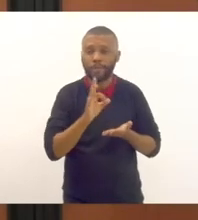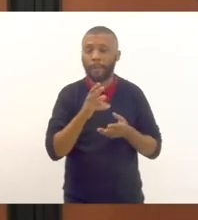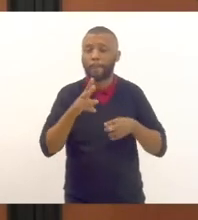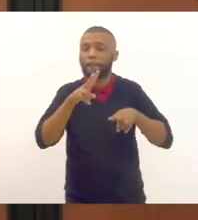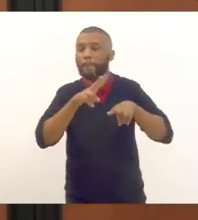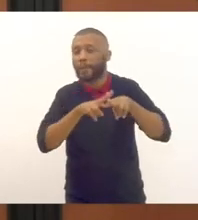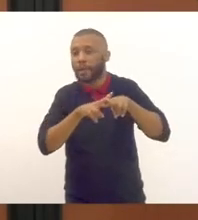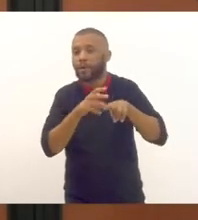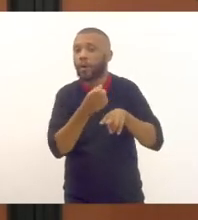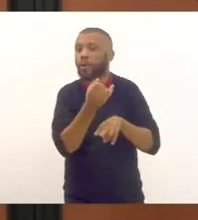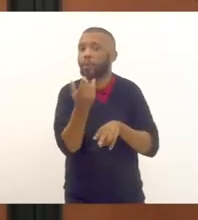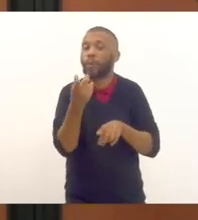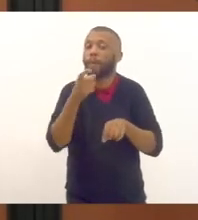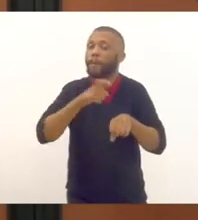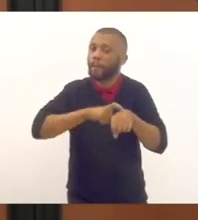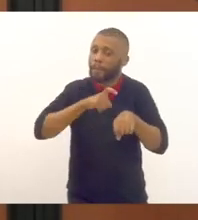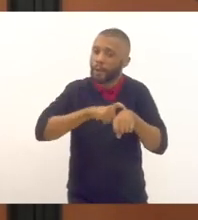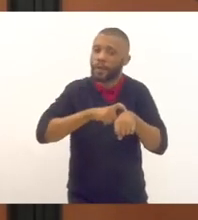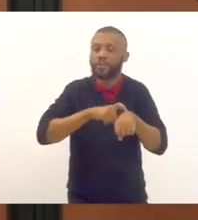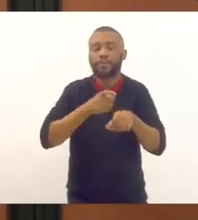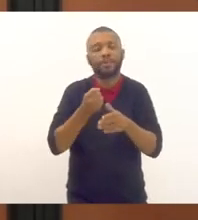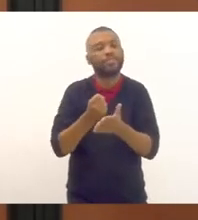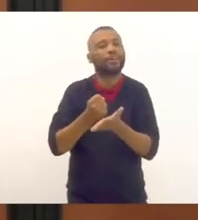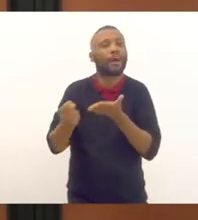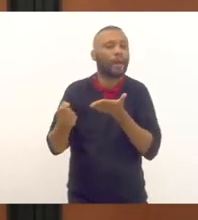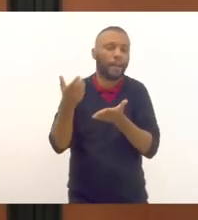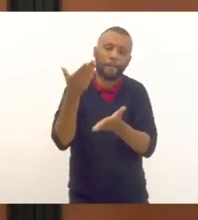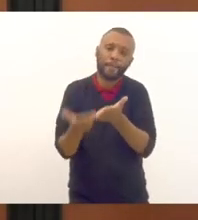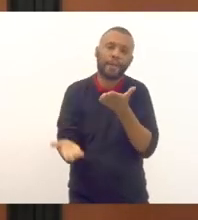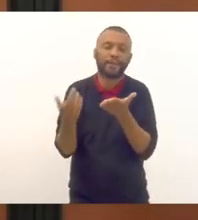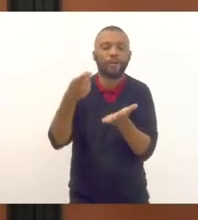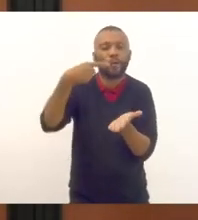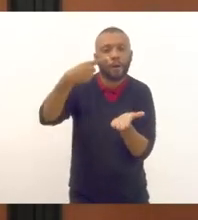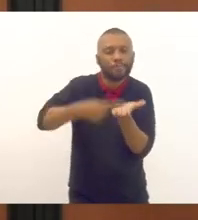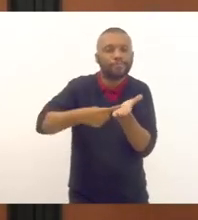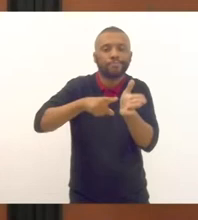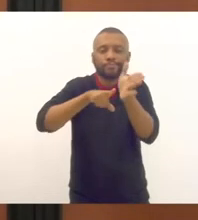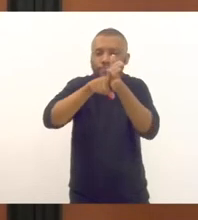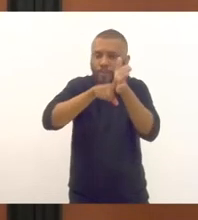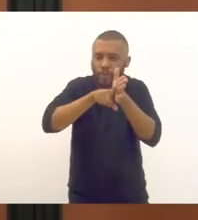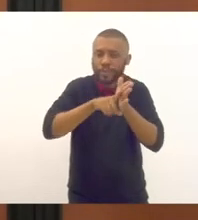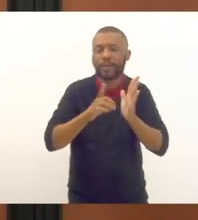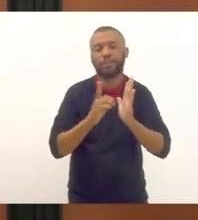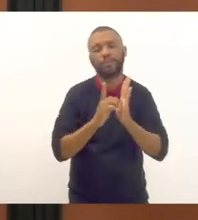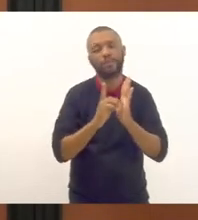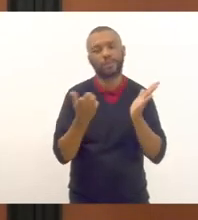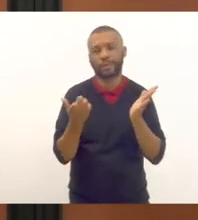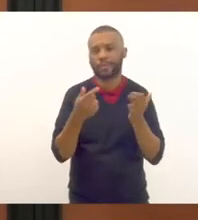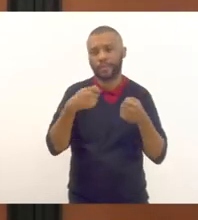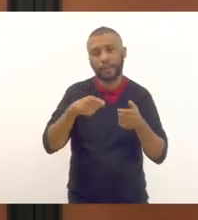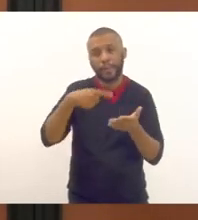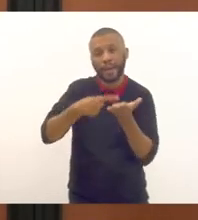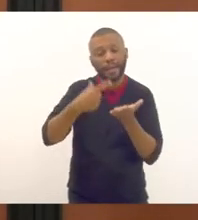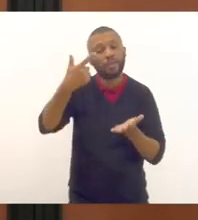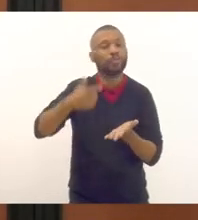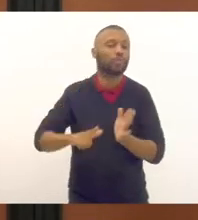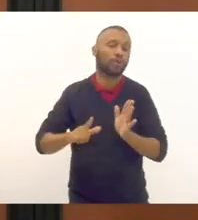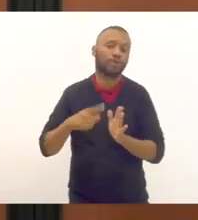motivo, ele perdeu a vistoria, tem que remarcar de novo. Então, assim, uma vez por ano, a gente